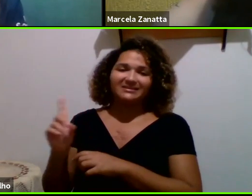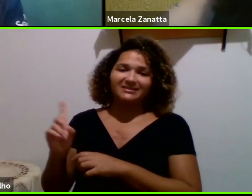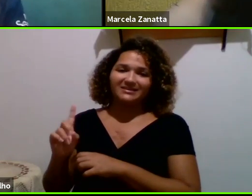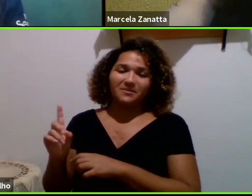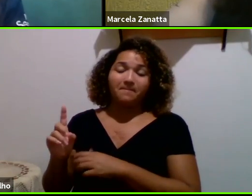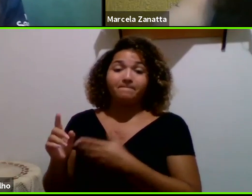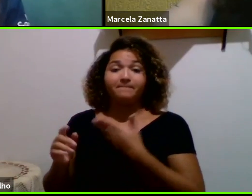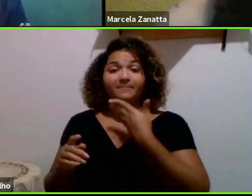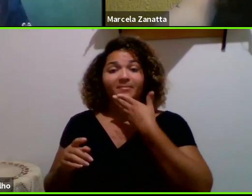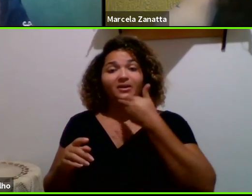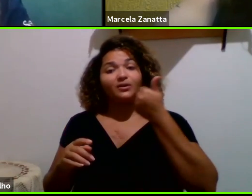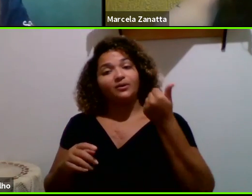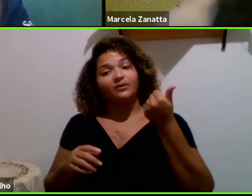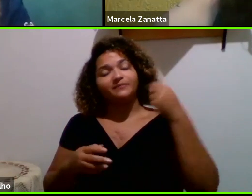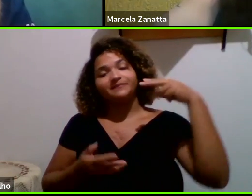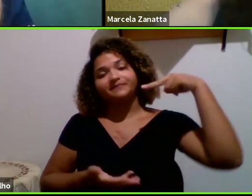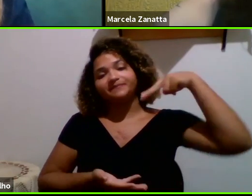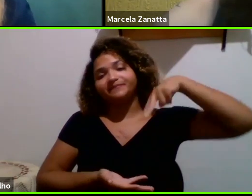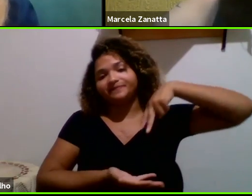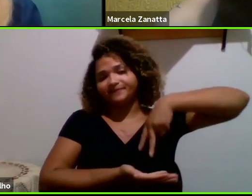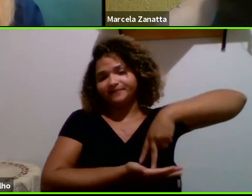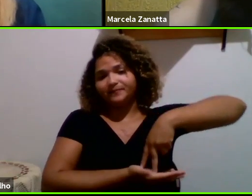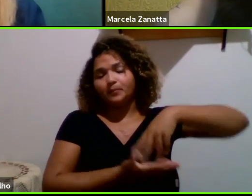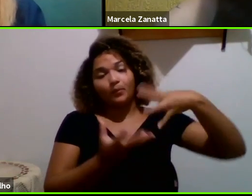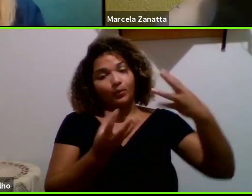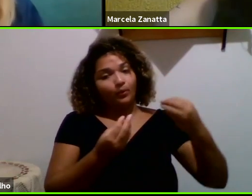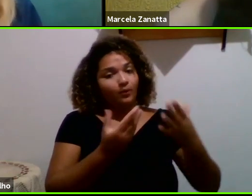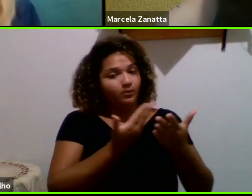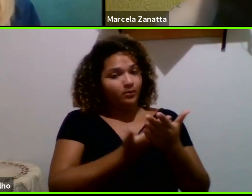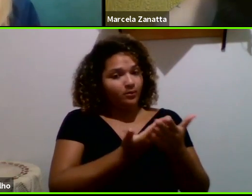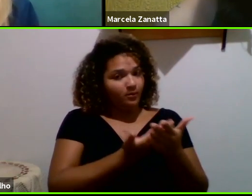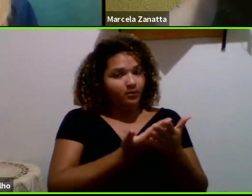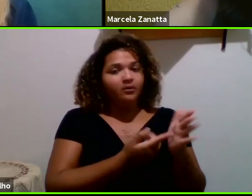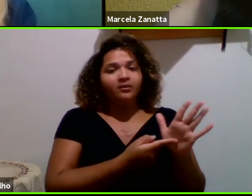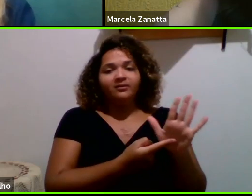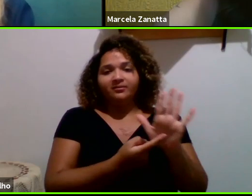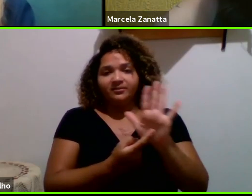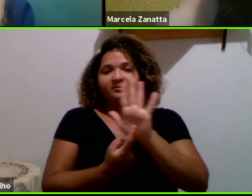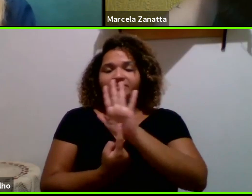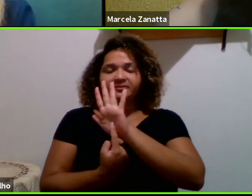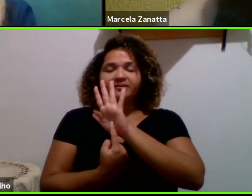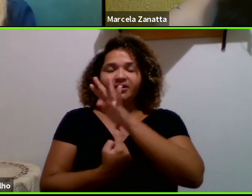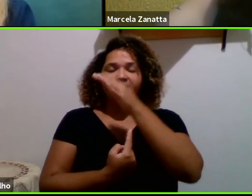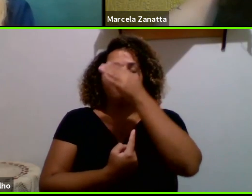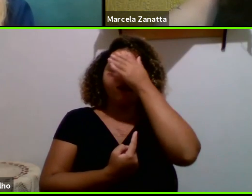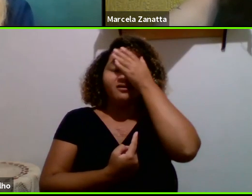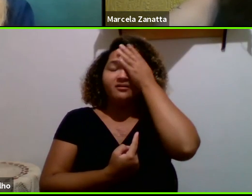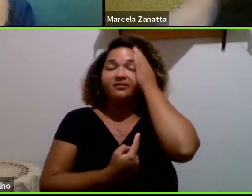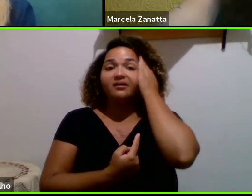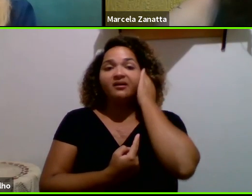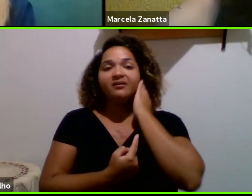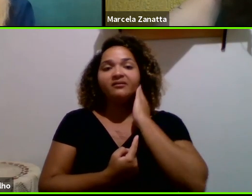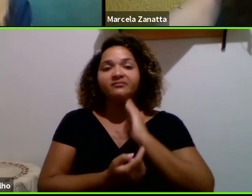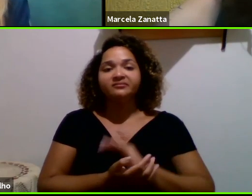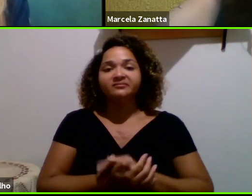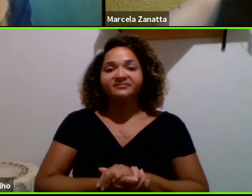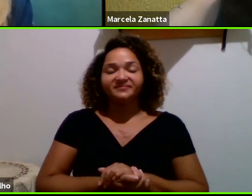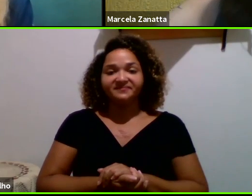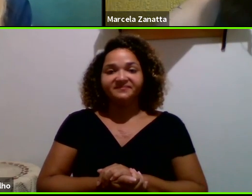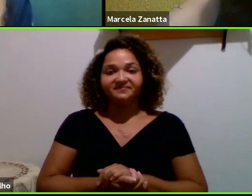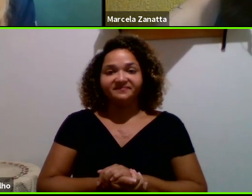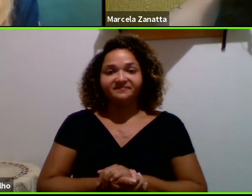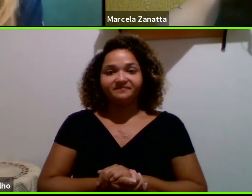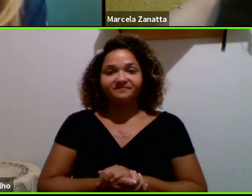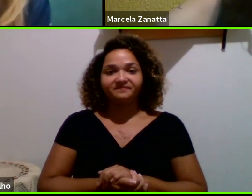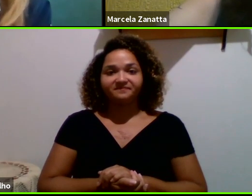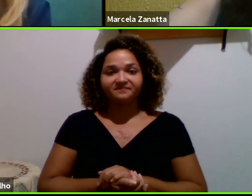ineficaz. Muitos estudos também já nos trazem que verticalizar a mulher em alguns hospitais